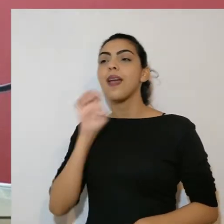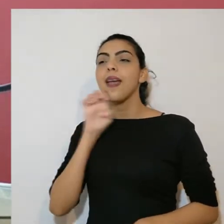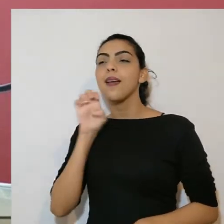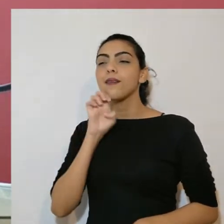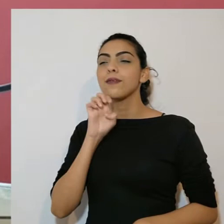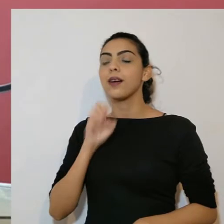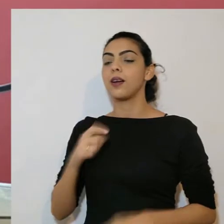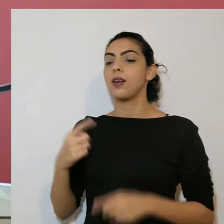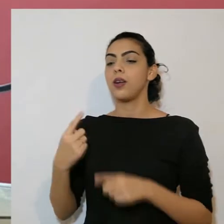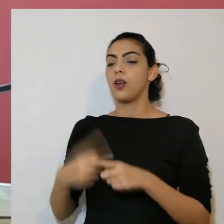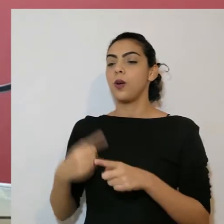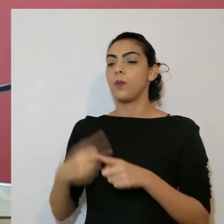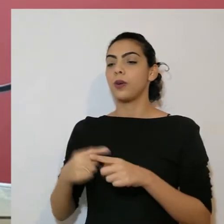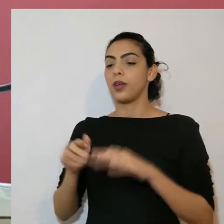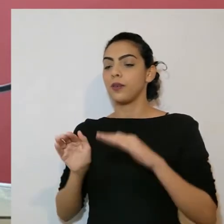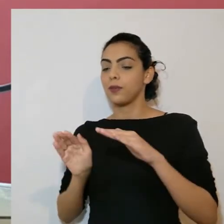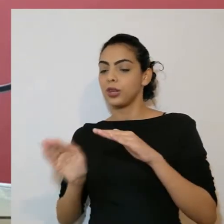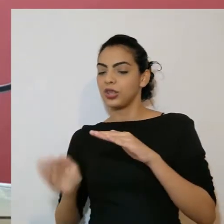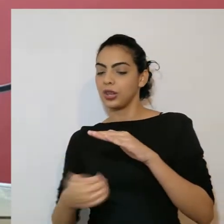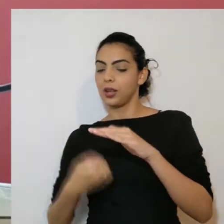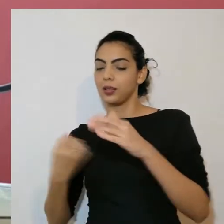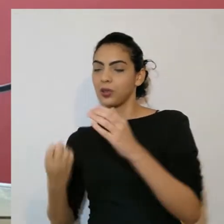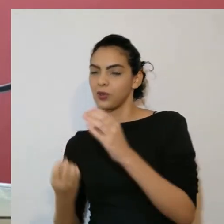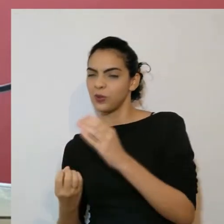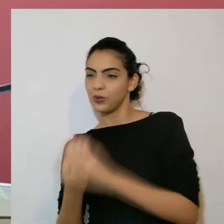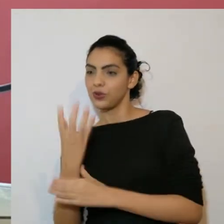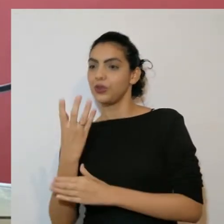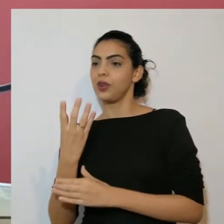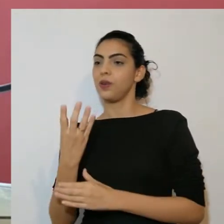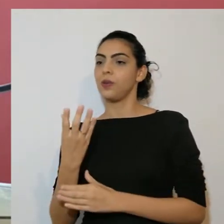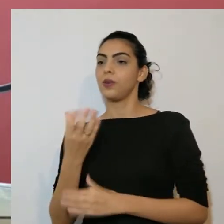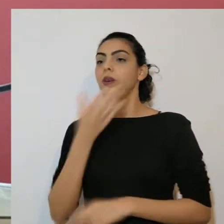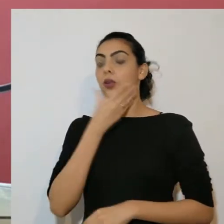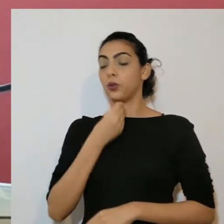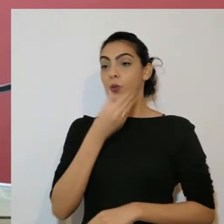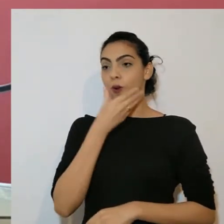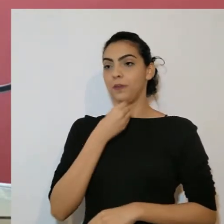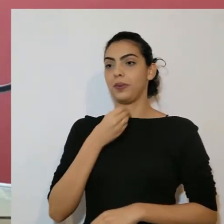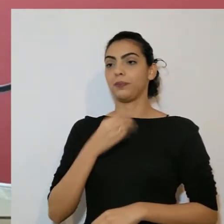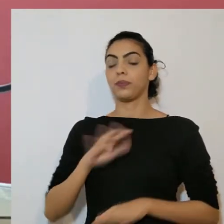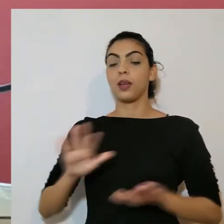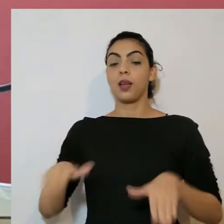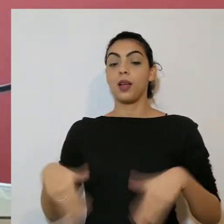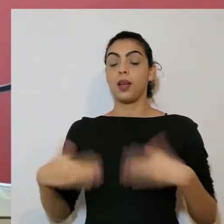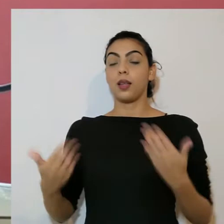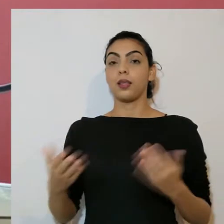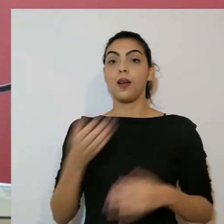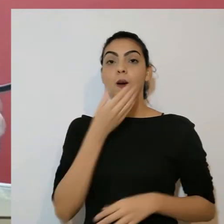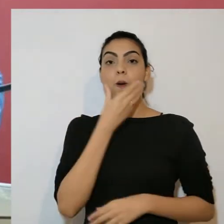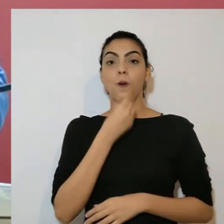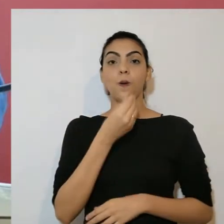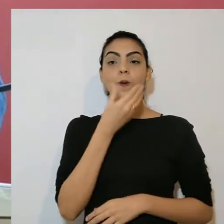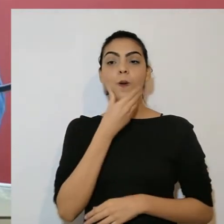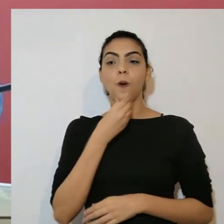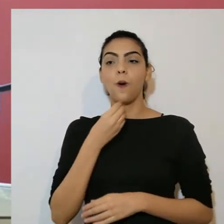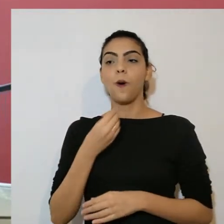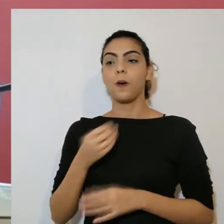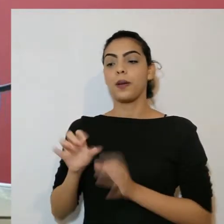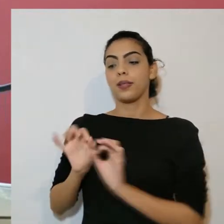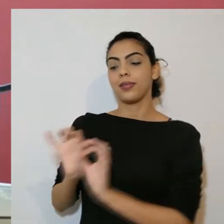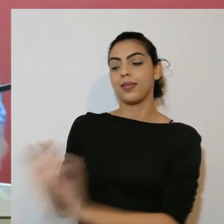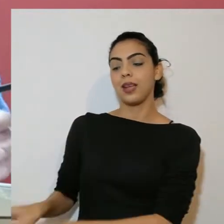mulher, porque do homem foi tirada. Por essa razão, o homem deixará pai e